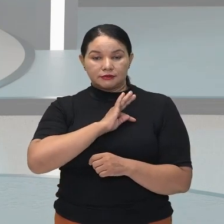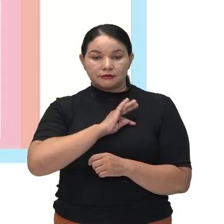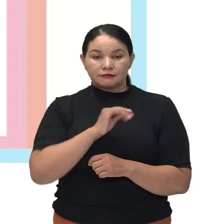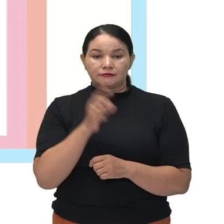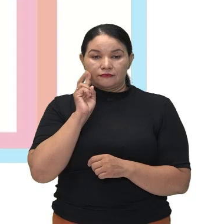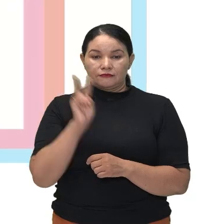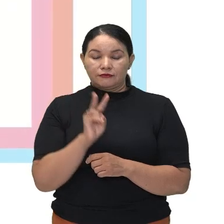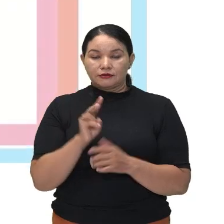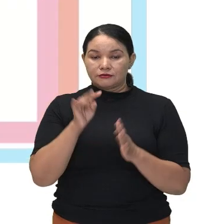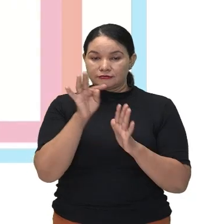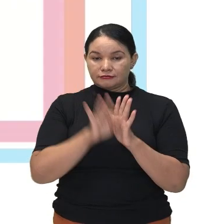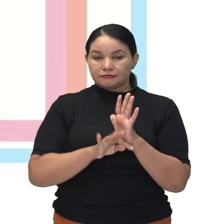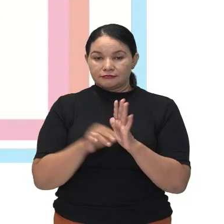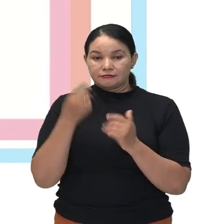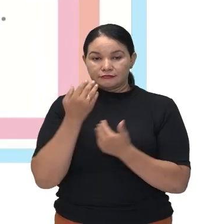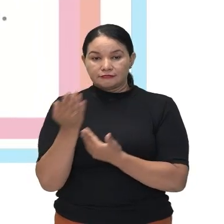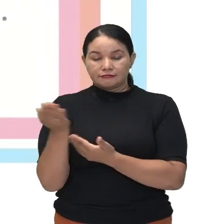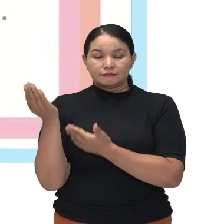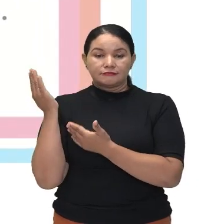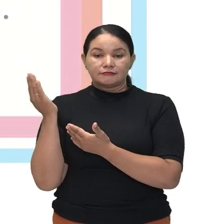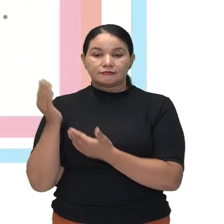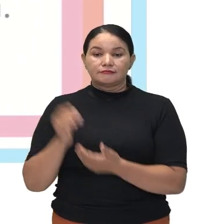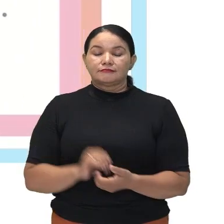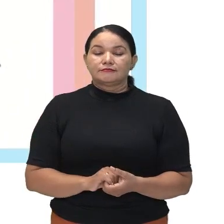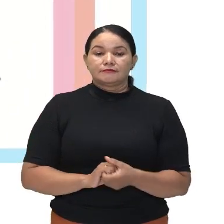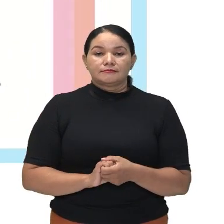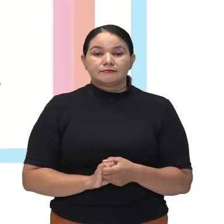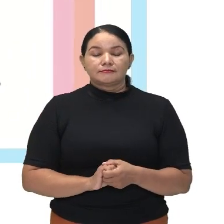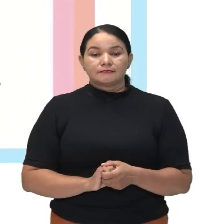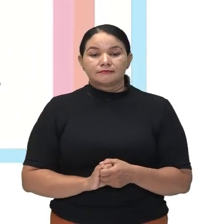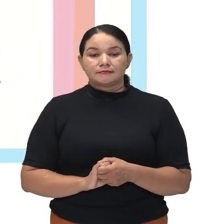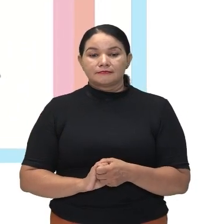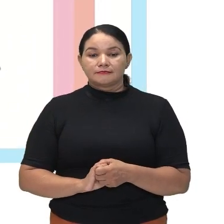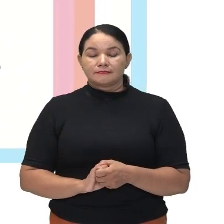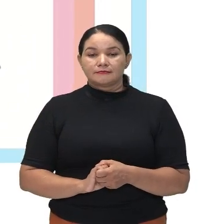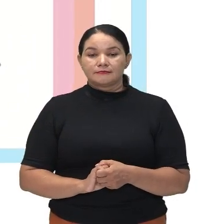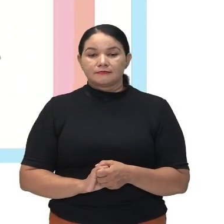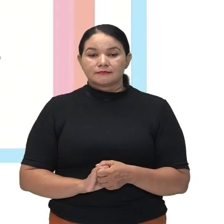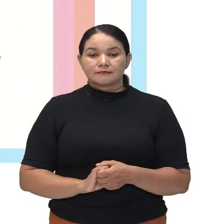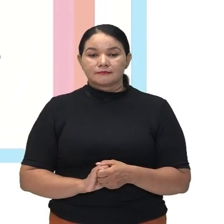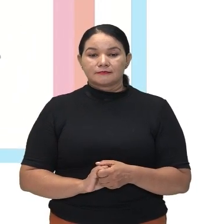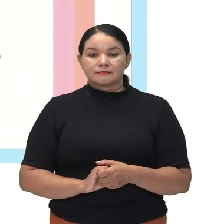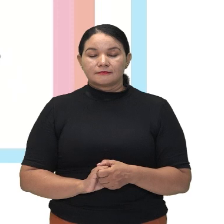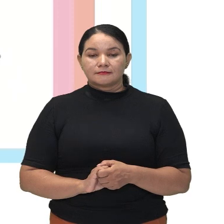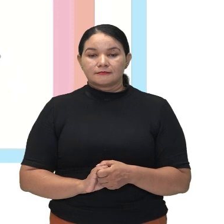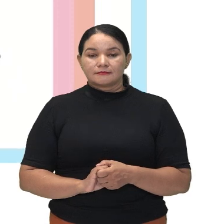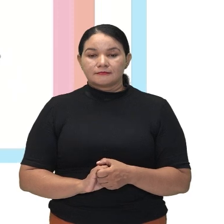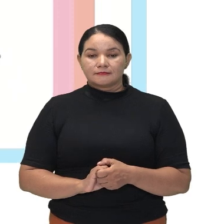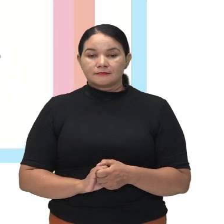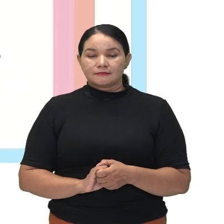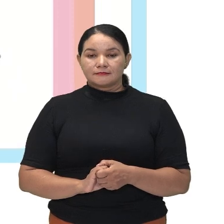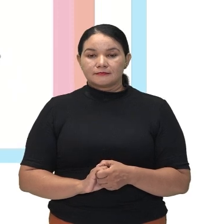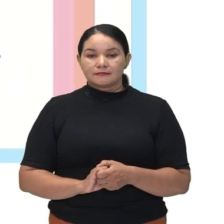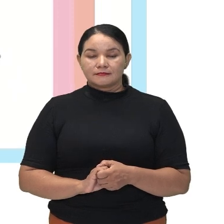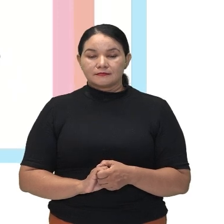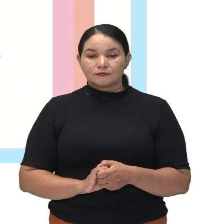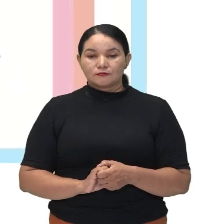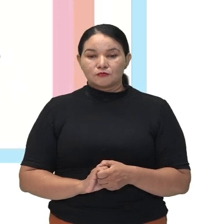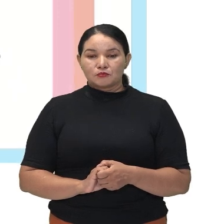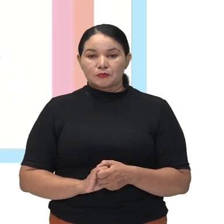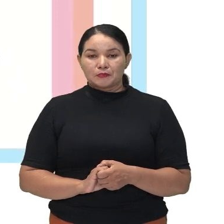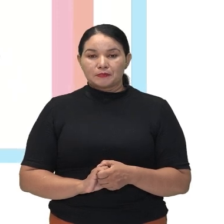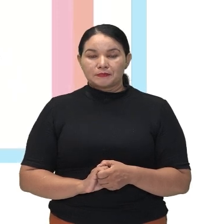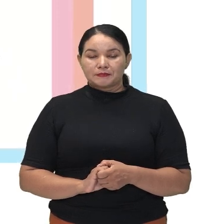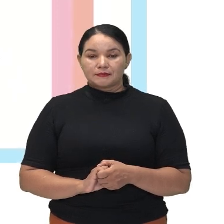ler aqui juntinhos o nosso texto, que diz assim: el género rosa está compuesto por un